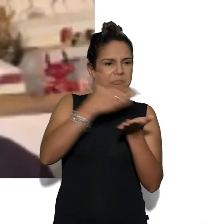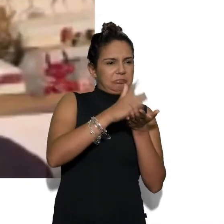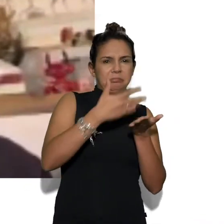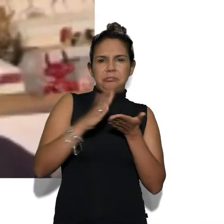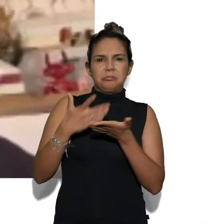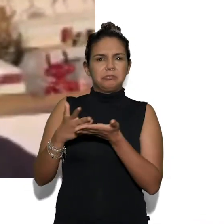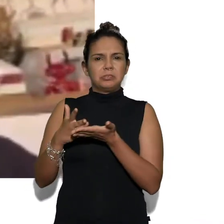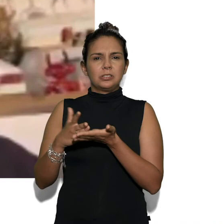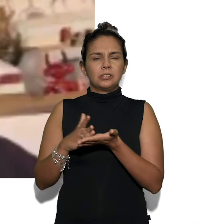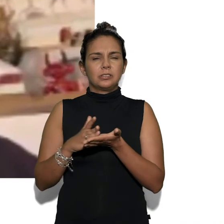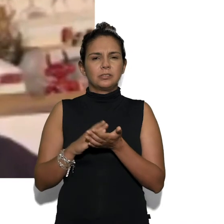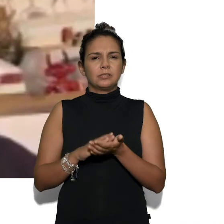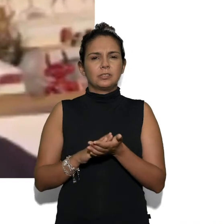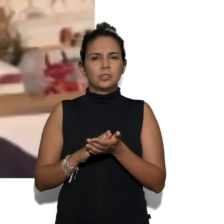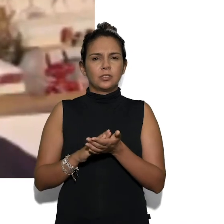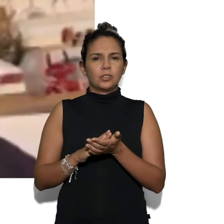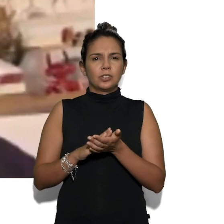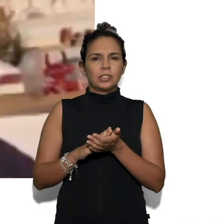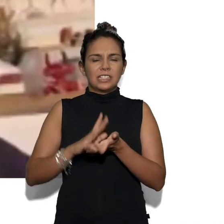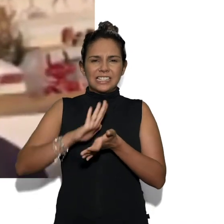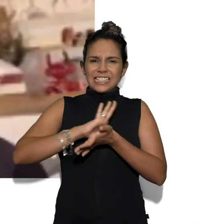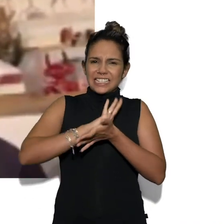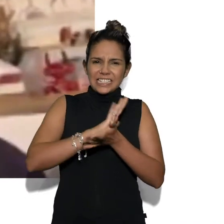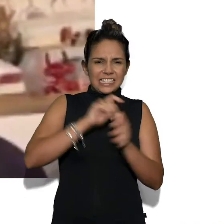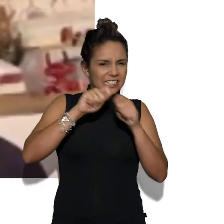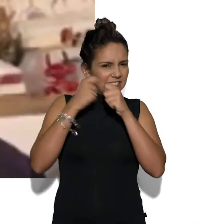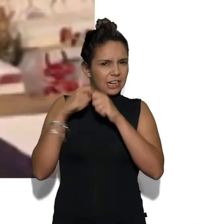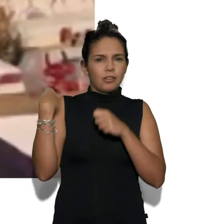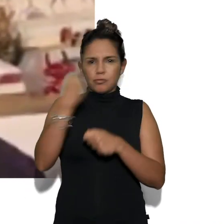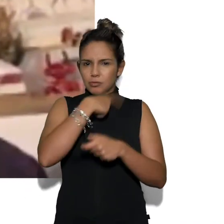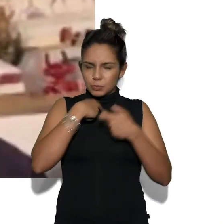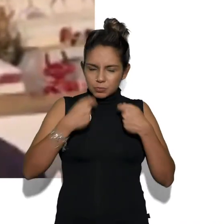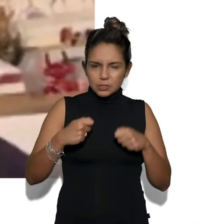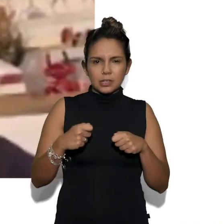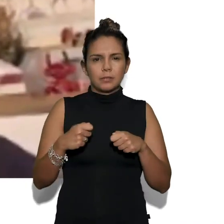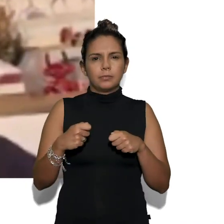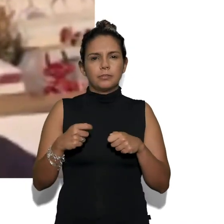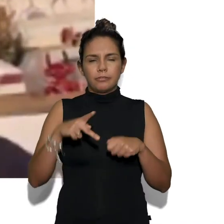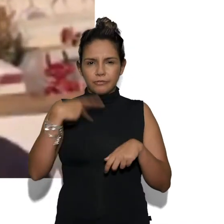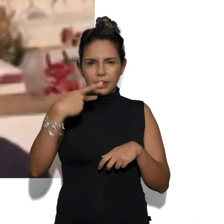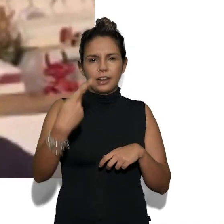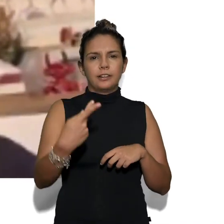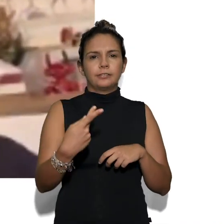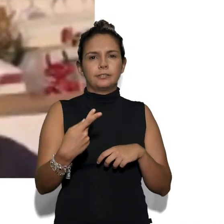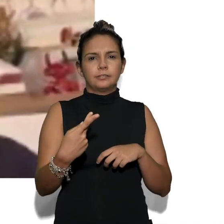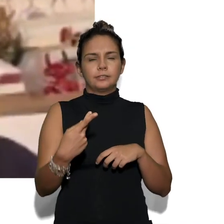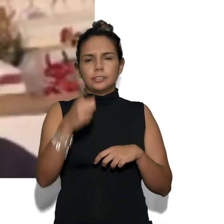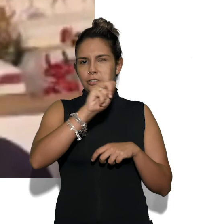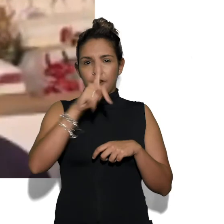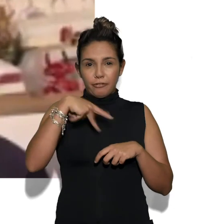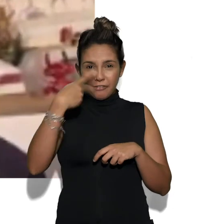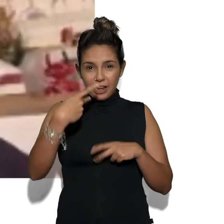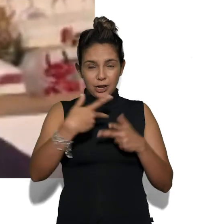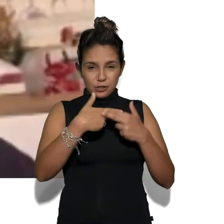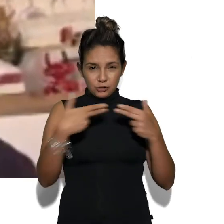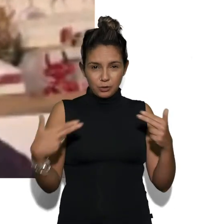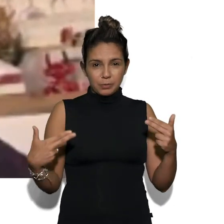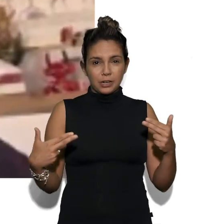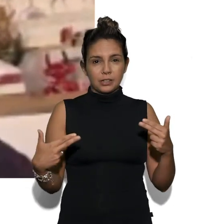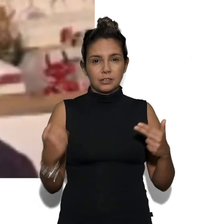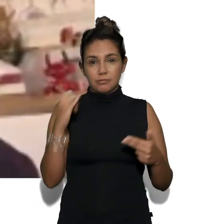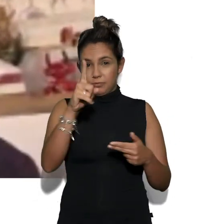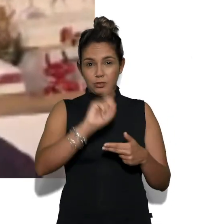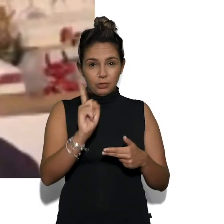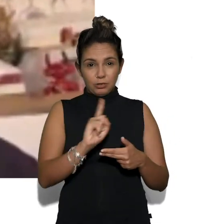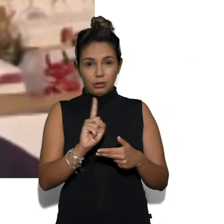tudo o que estraga a paridade. Eu acho que nós precisamos mesmo de falar. Se você não está falando sobre isso, se você